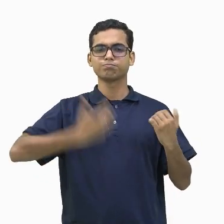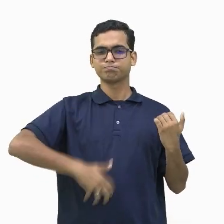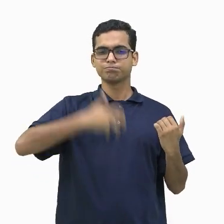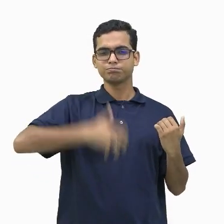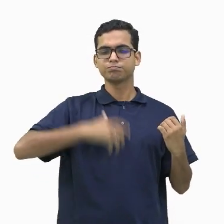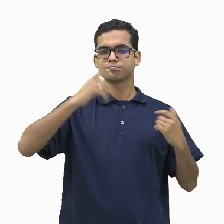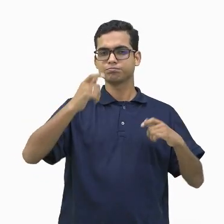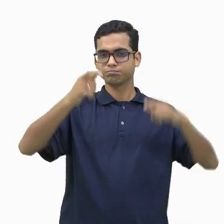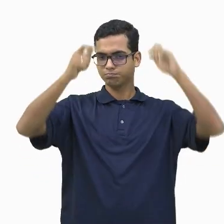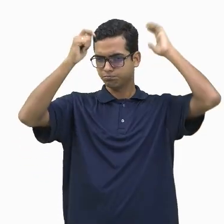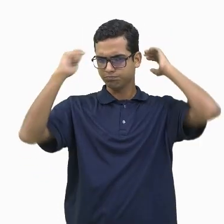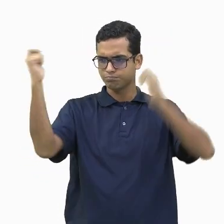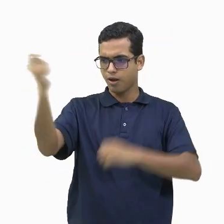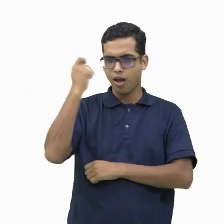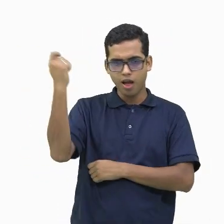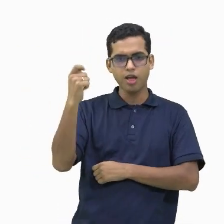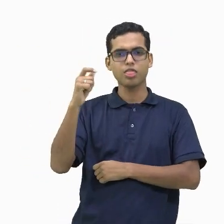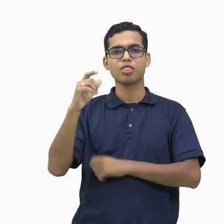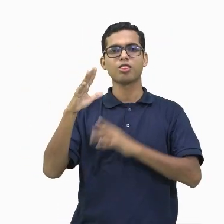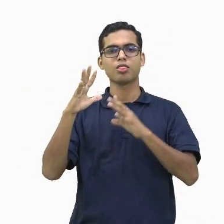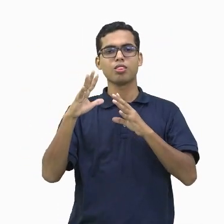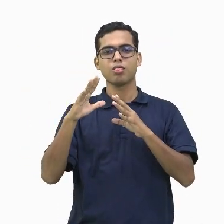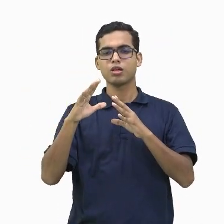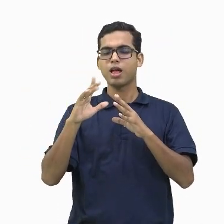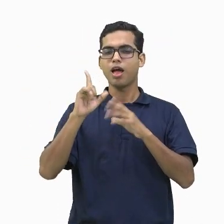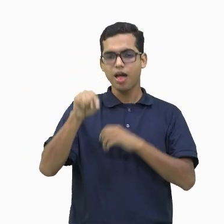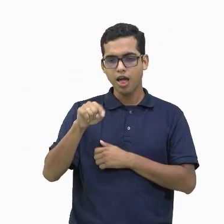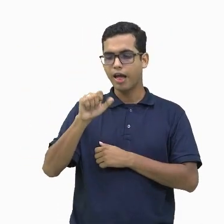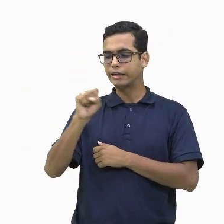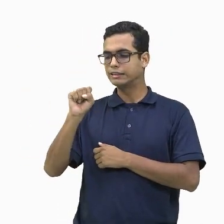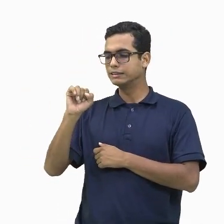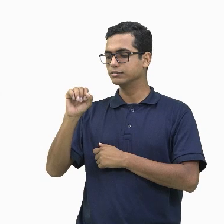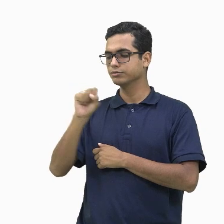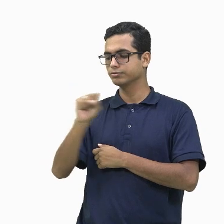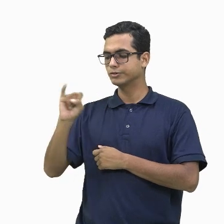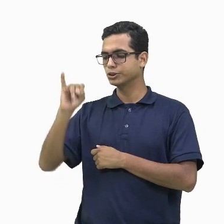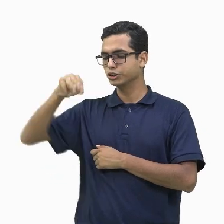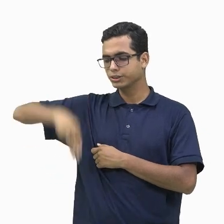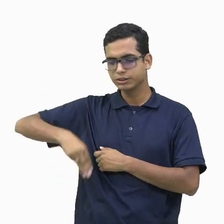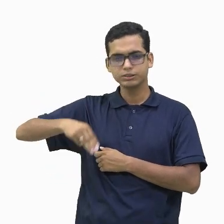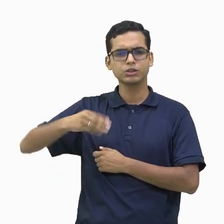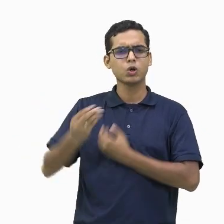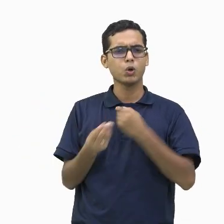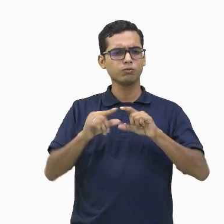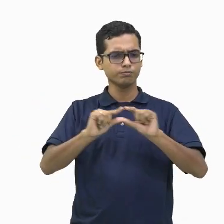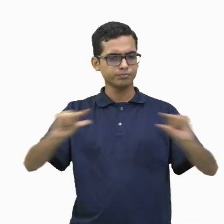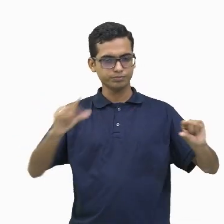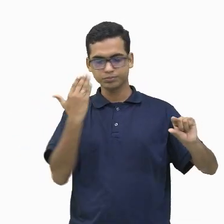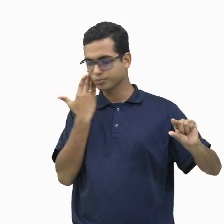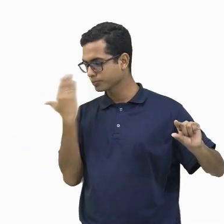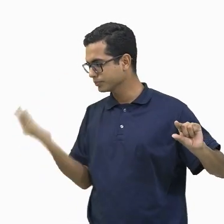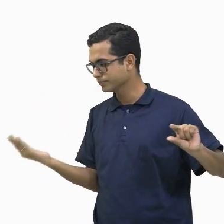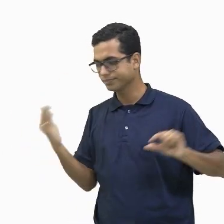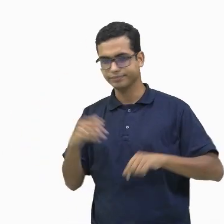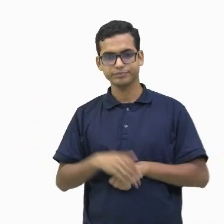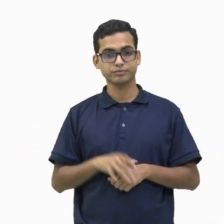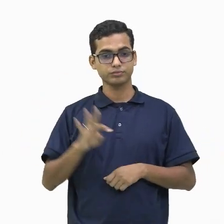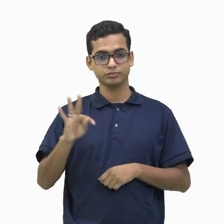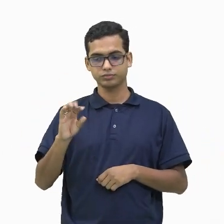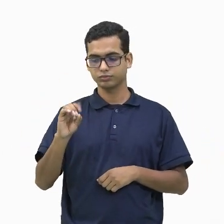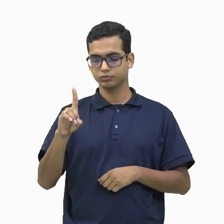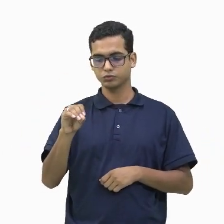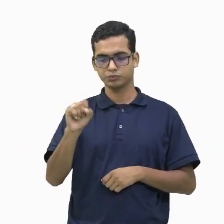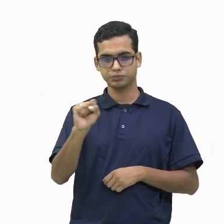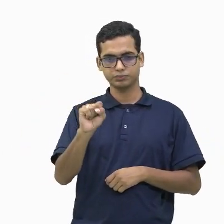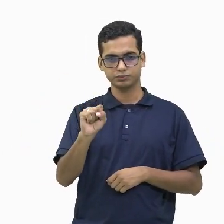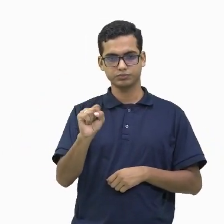diz, somos, que é a primeira pessoa do plural. Ou seja, ele se inclui como todos